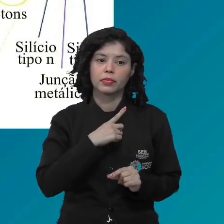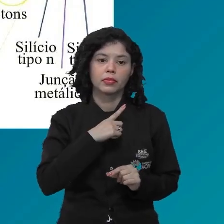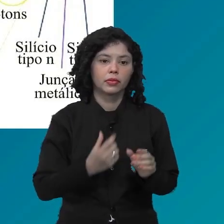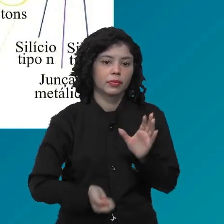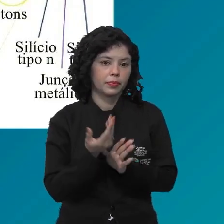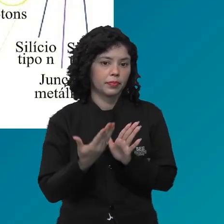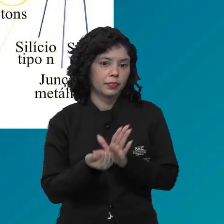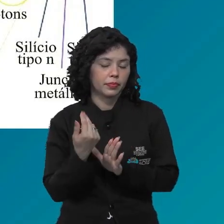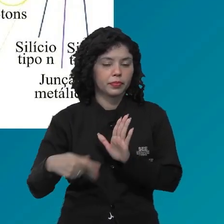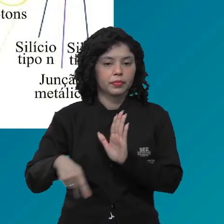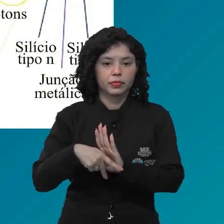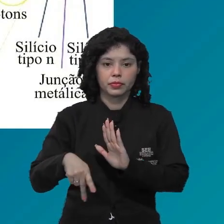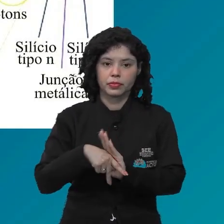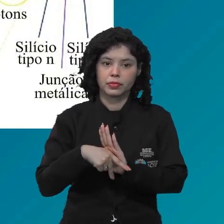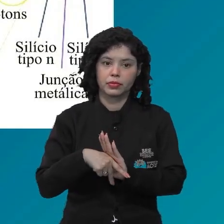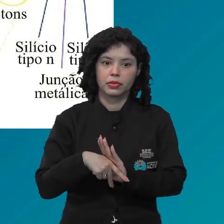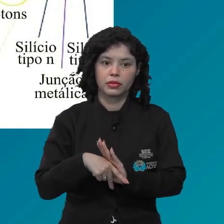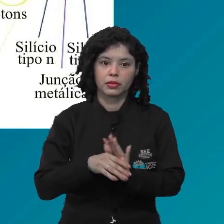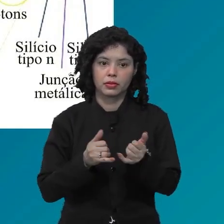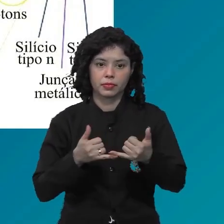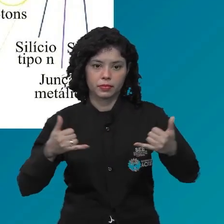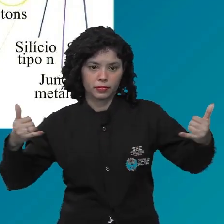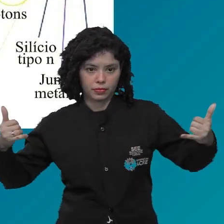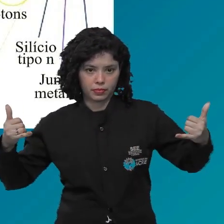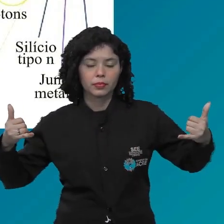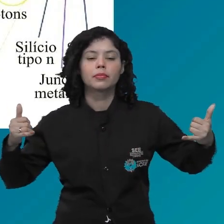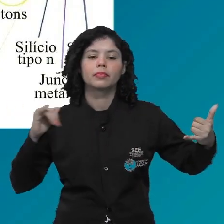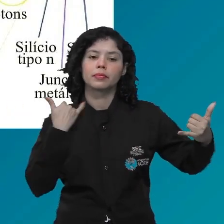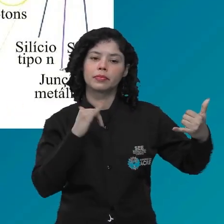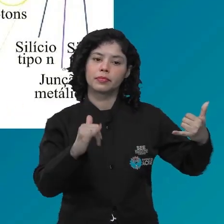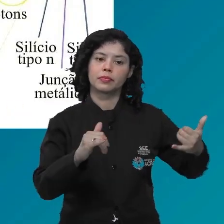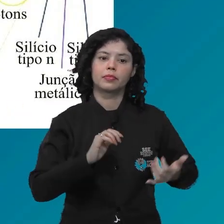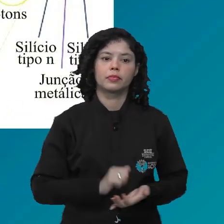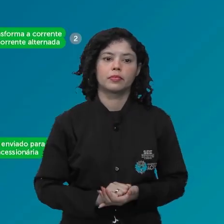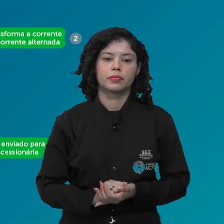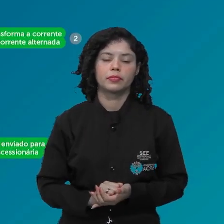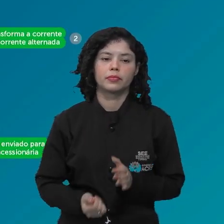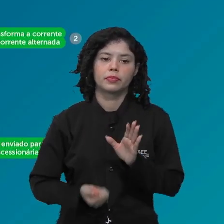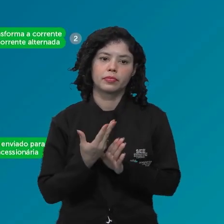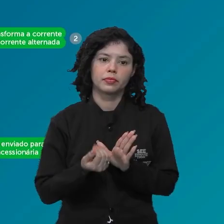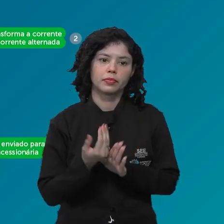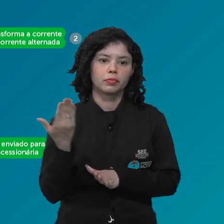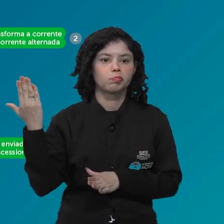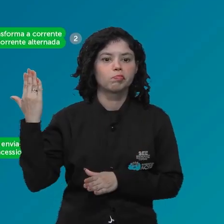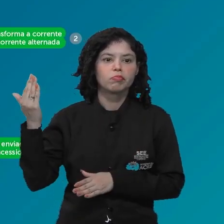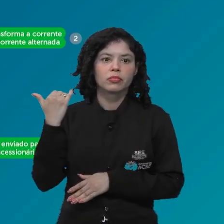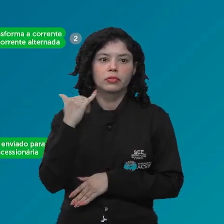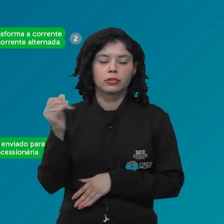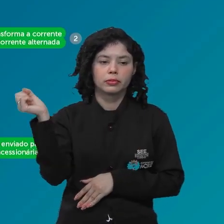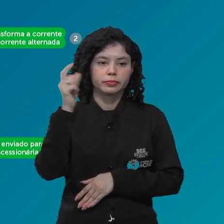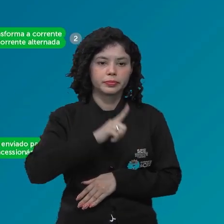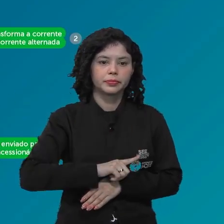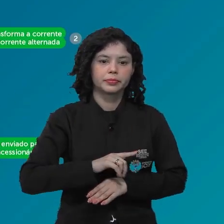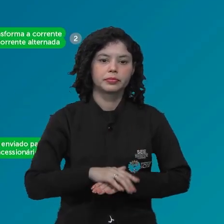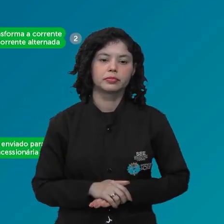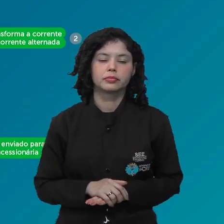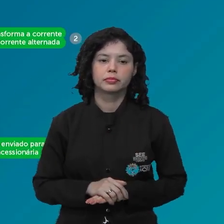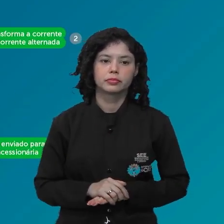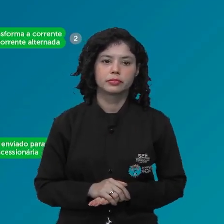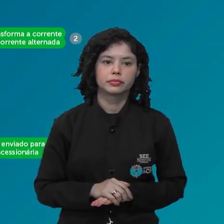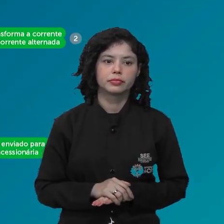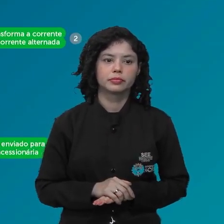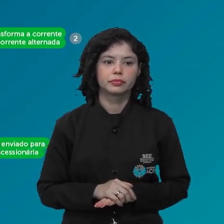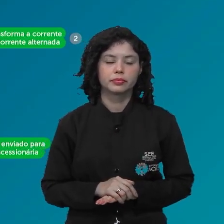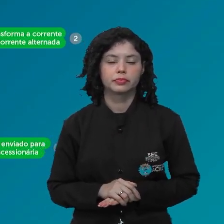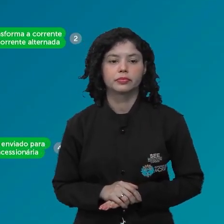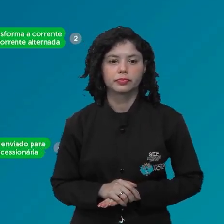a produção da corrente elétrica. Então, é assim que funciona a energia solar, tá, gente? Então, aqui, ó, a